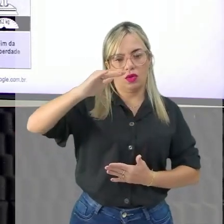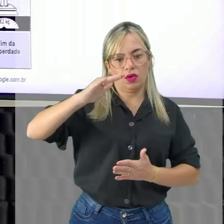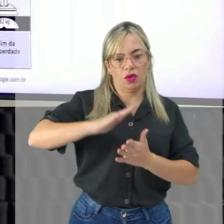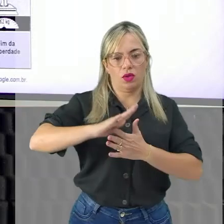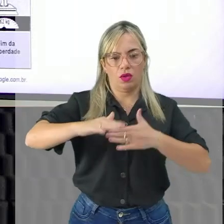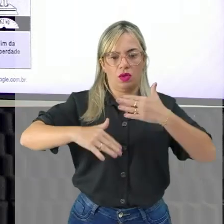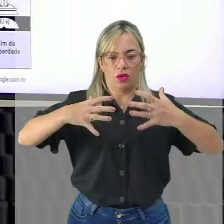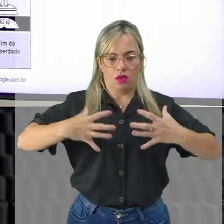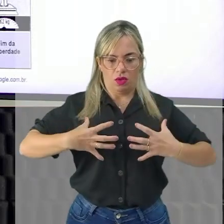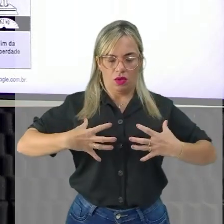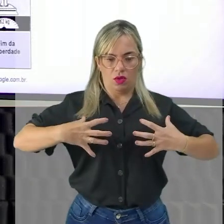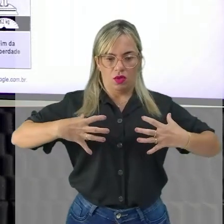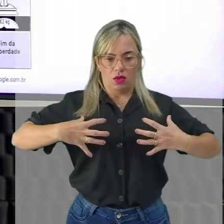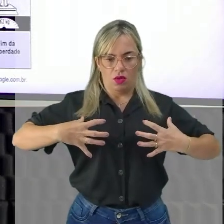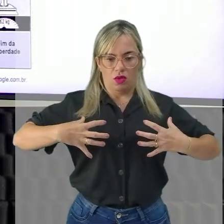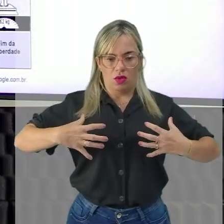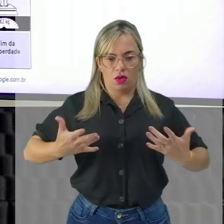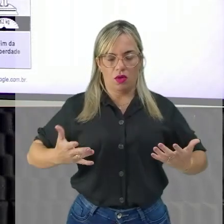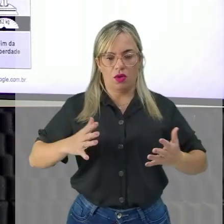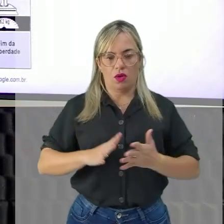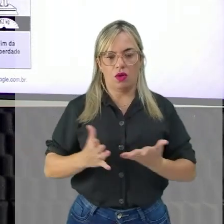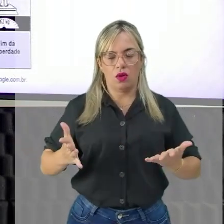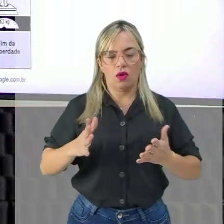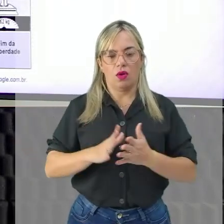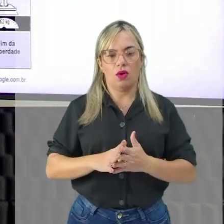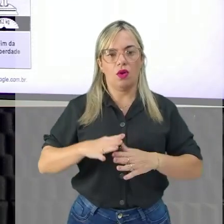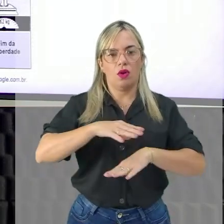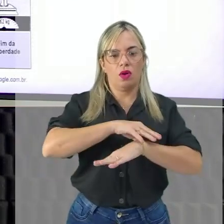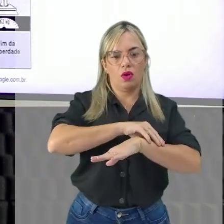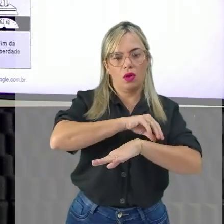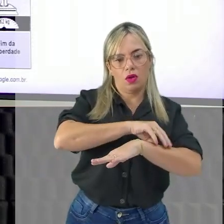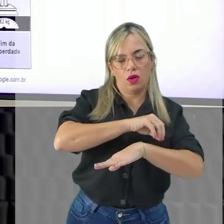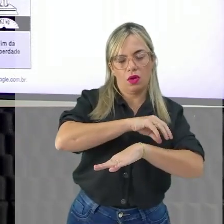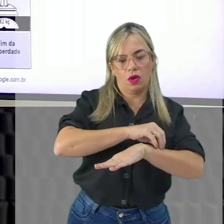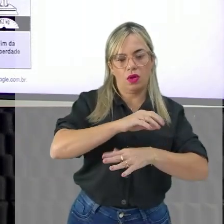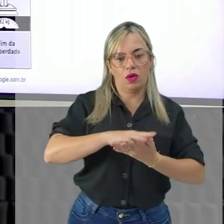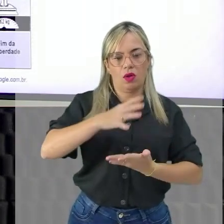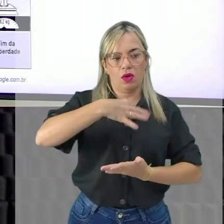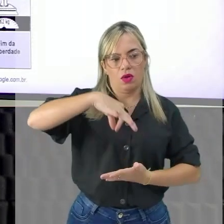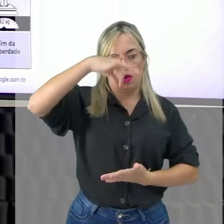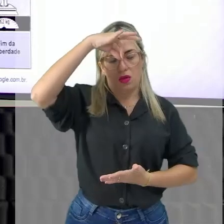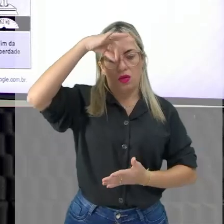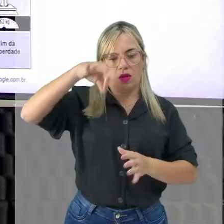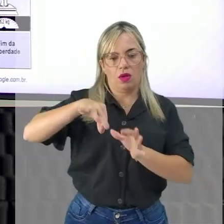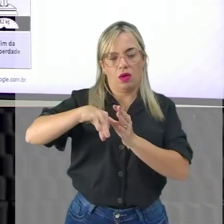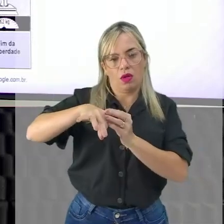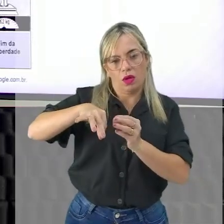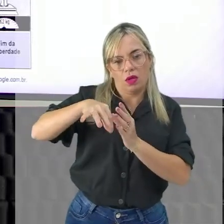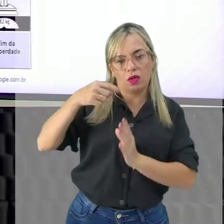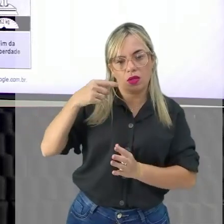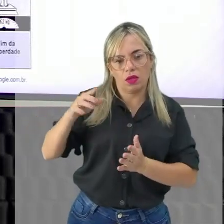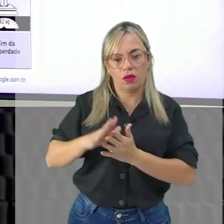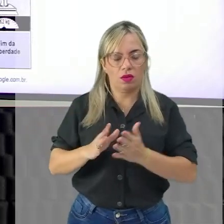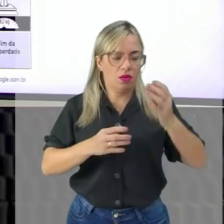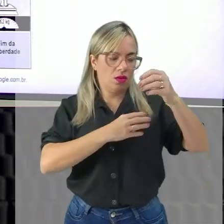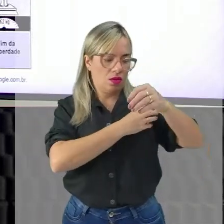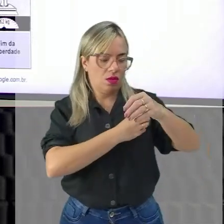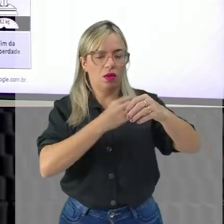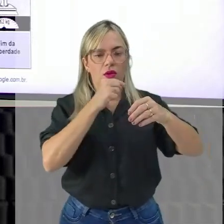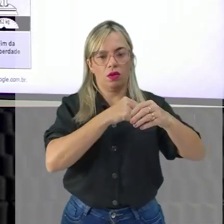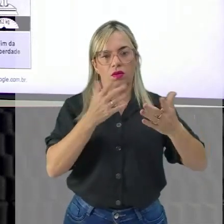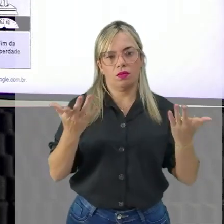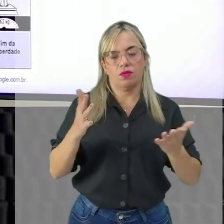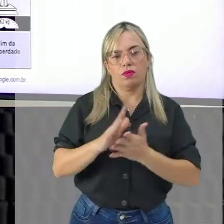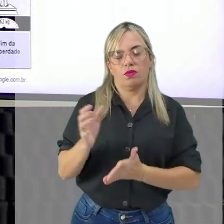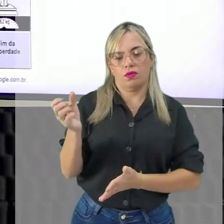das mamas, né? Dos seios, dos pelos pubianos, pelos nas axilas, certo? Então, eu já tenho uma